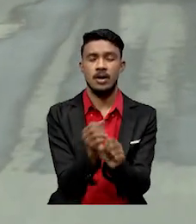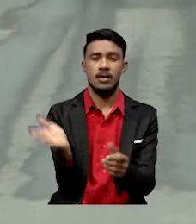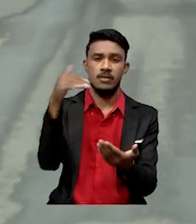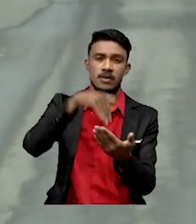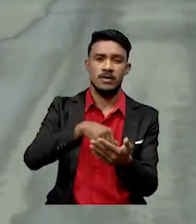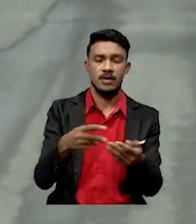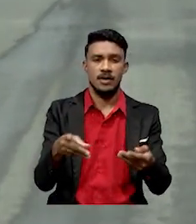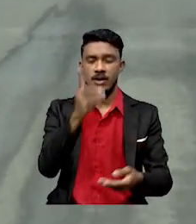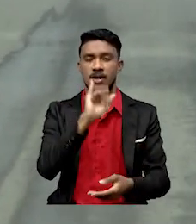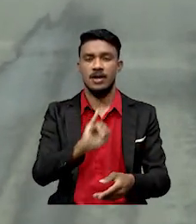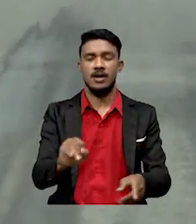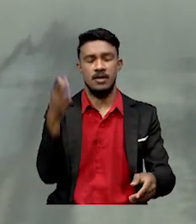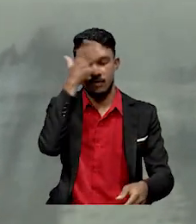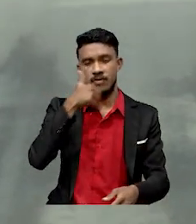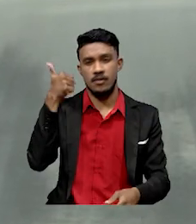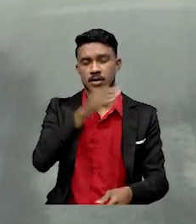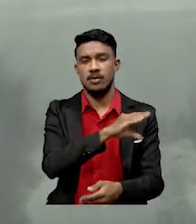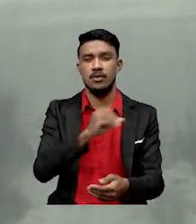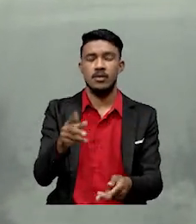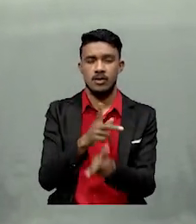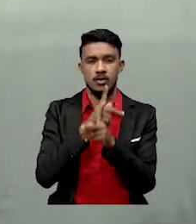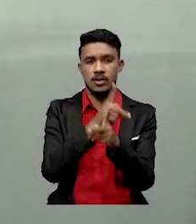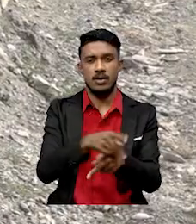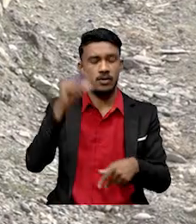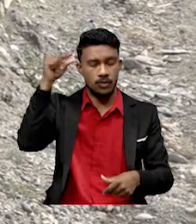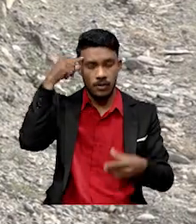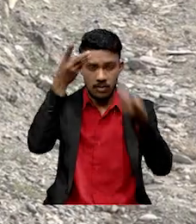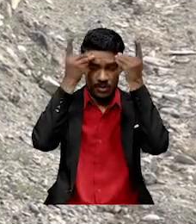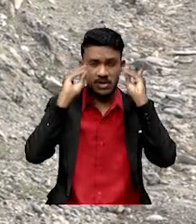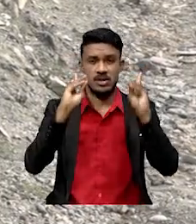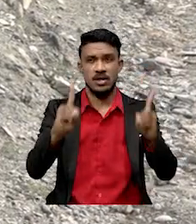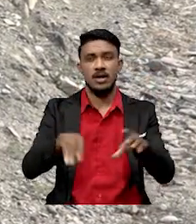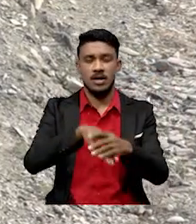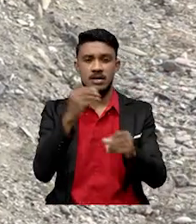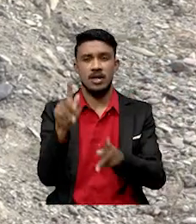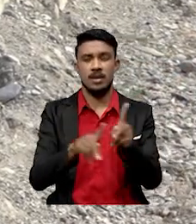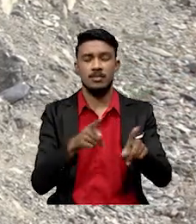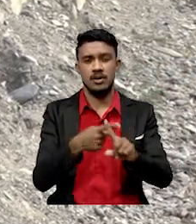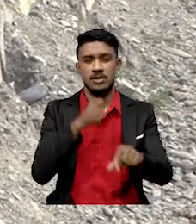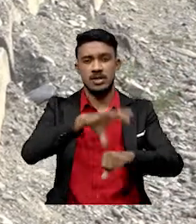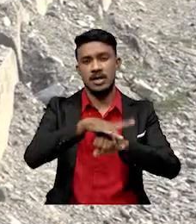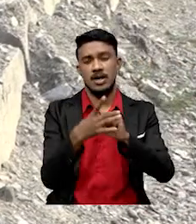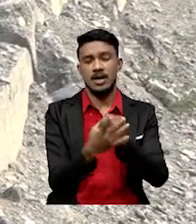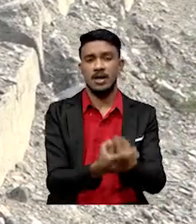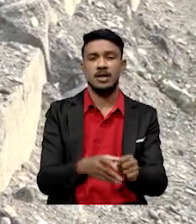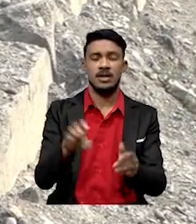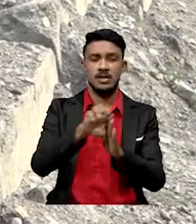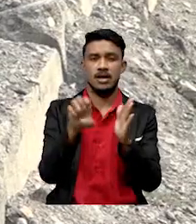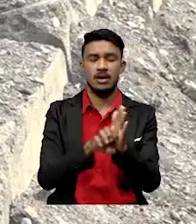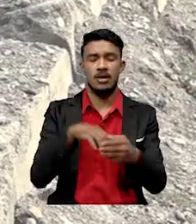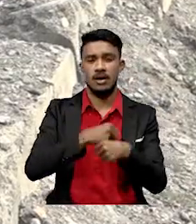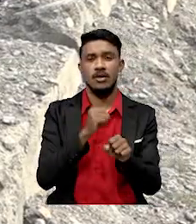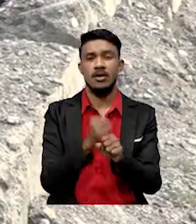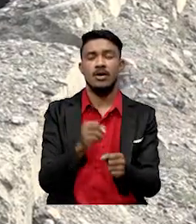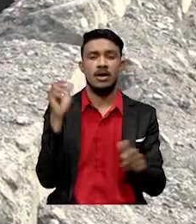furac, mos no organizado, governo decide a ser ocupante sira russira estado, no sira nebe halo atividade negócio